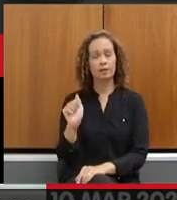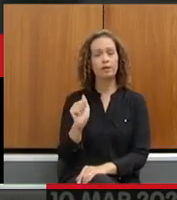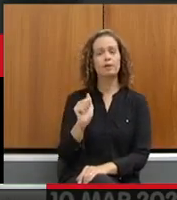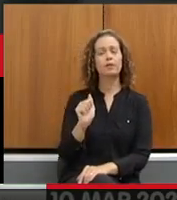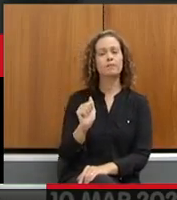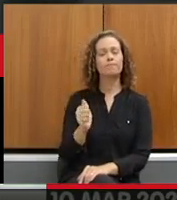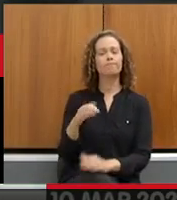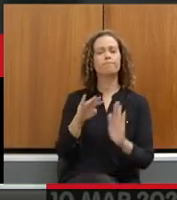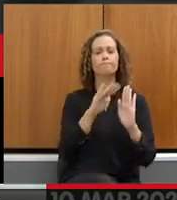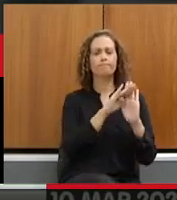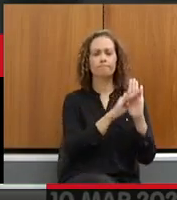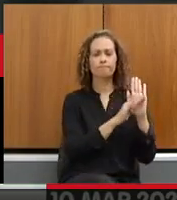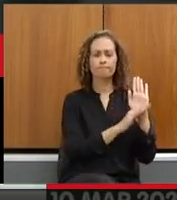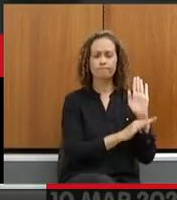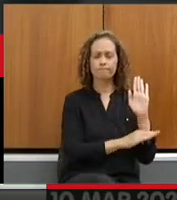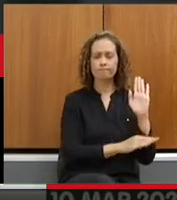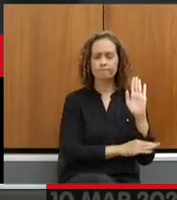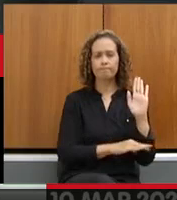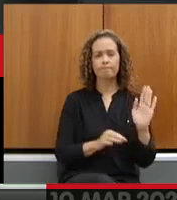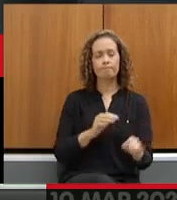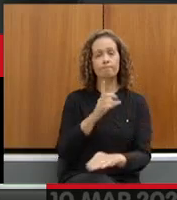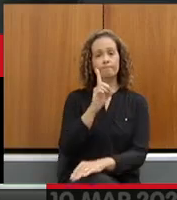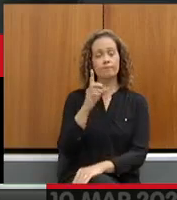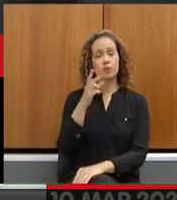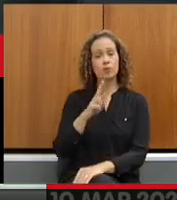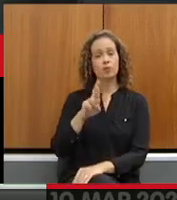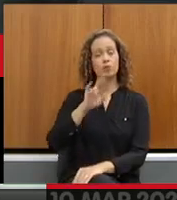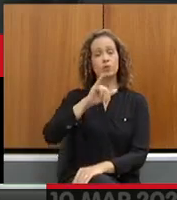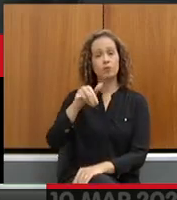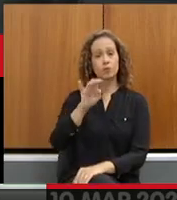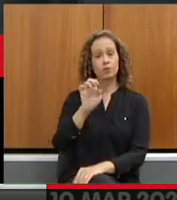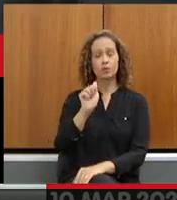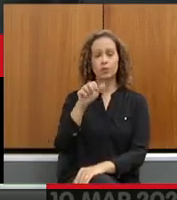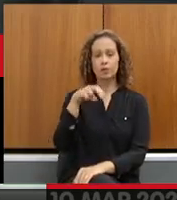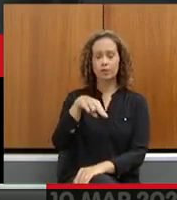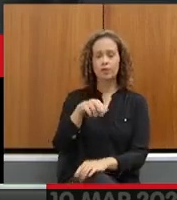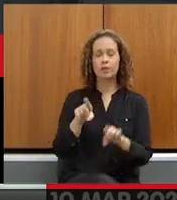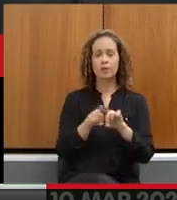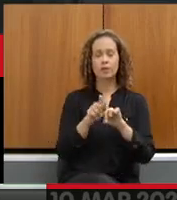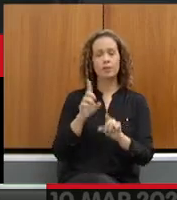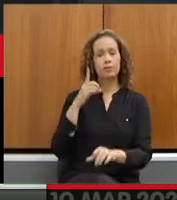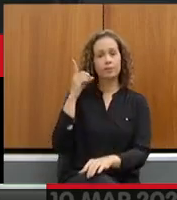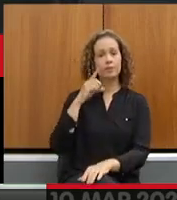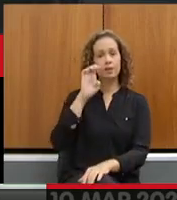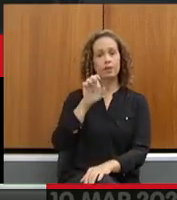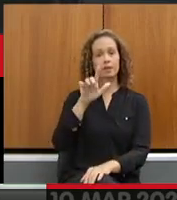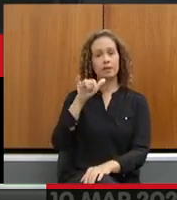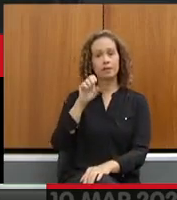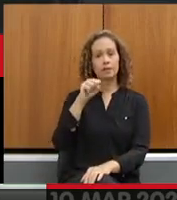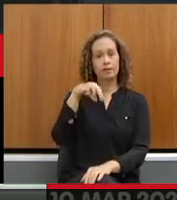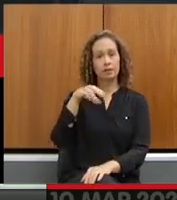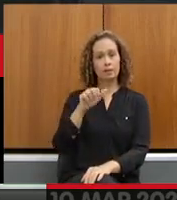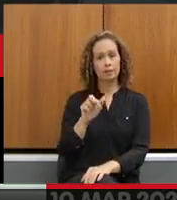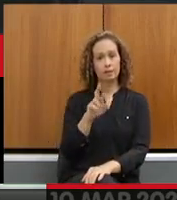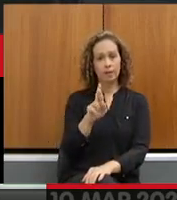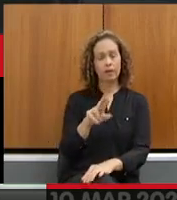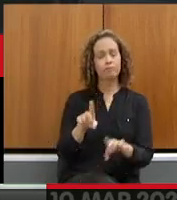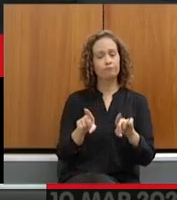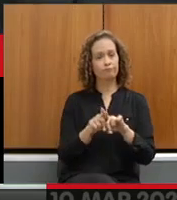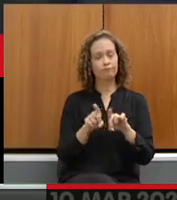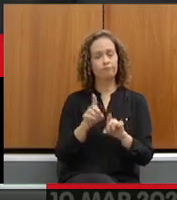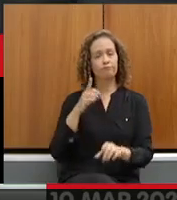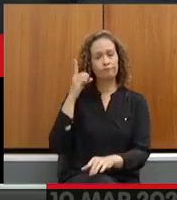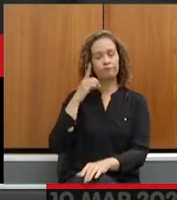Deputado legal Andrada Deputado Dr Jean Freire Deputado Elismar Prado deputado Fábio Avelar de Oliveira